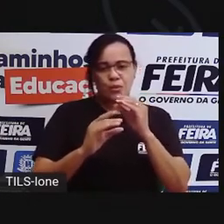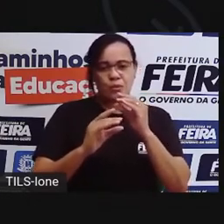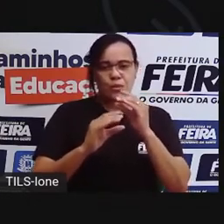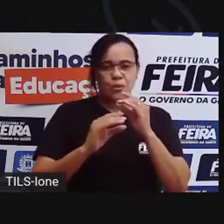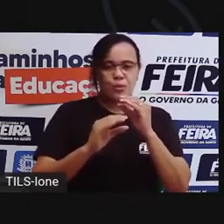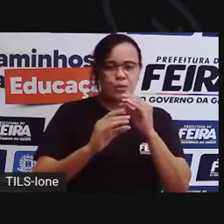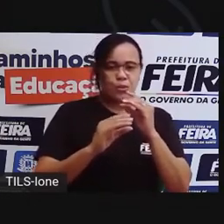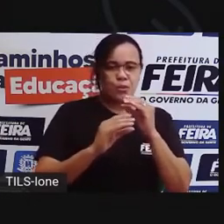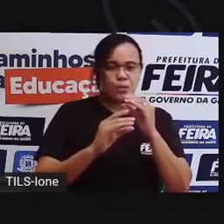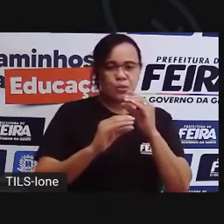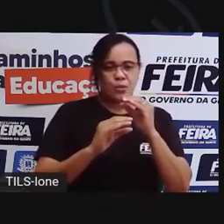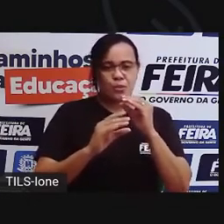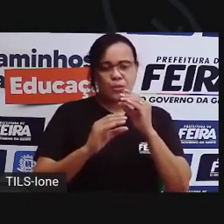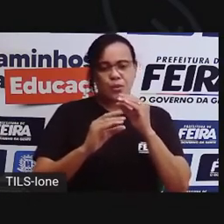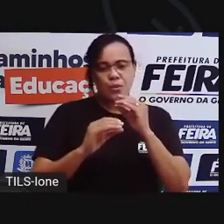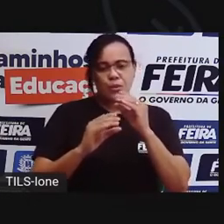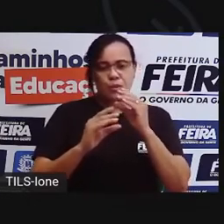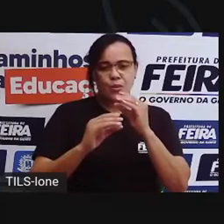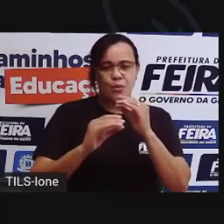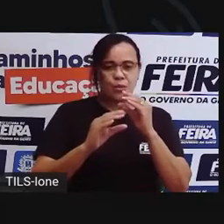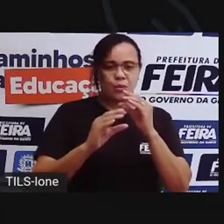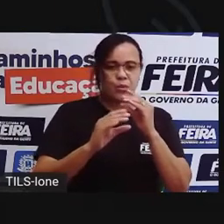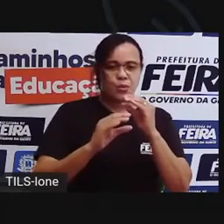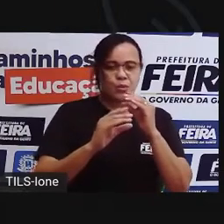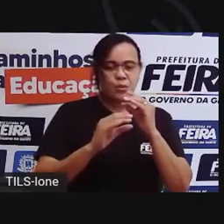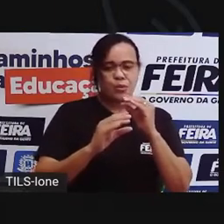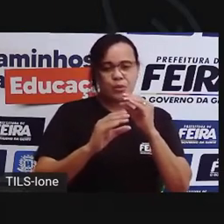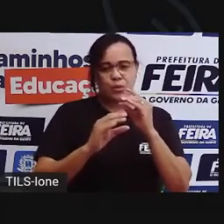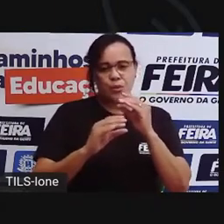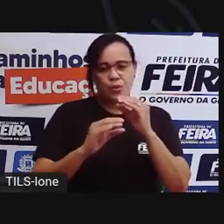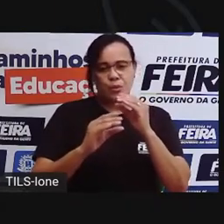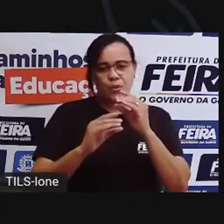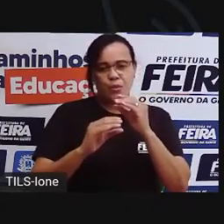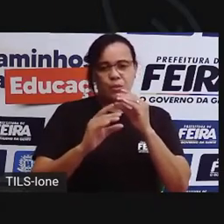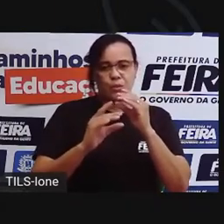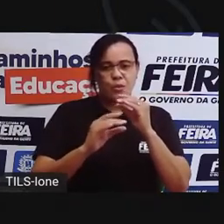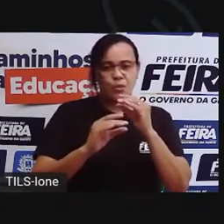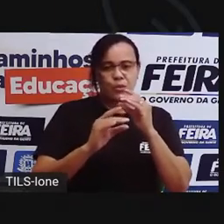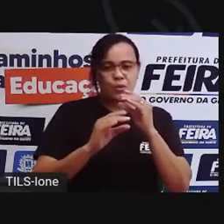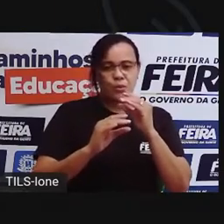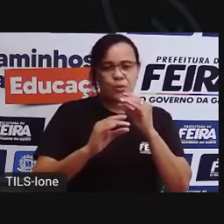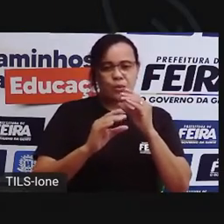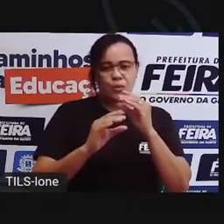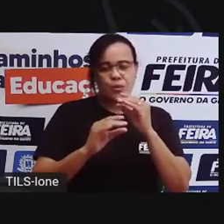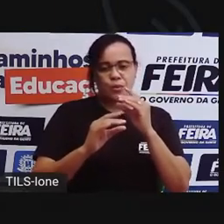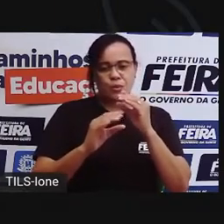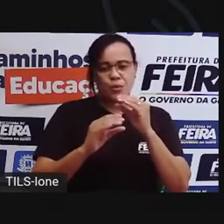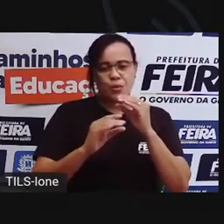Thank you.